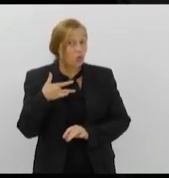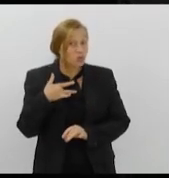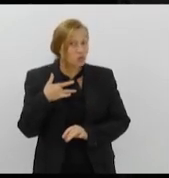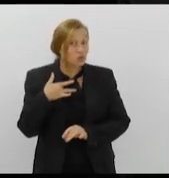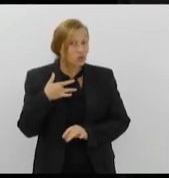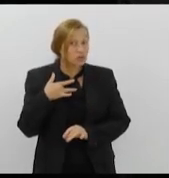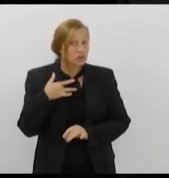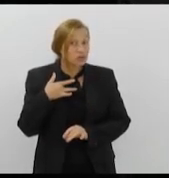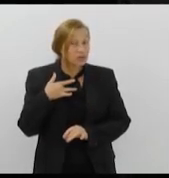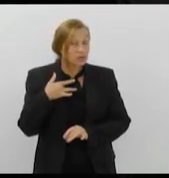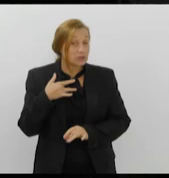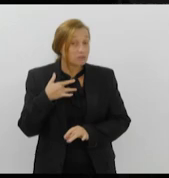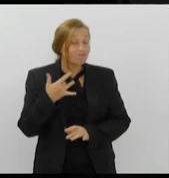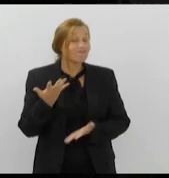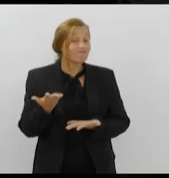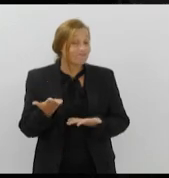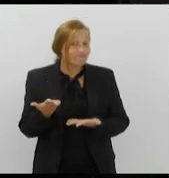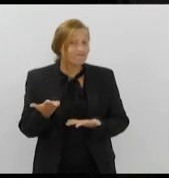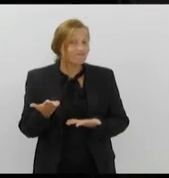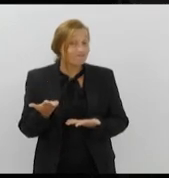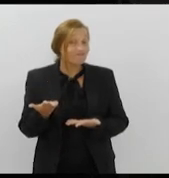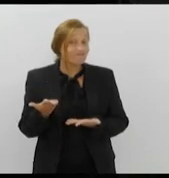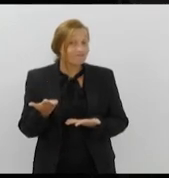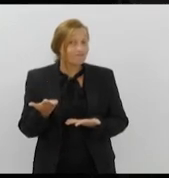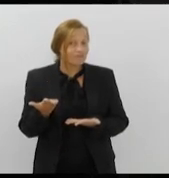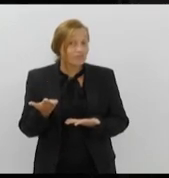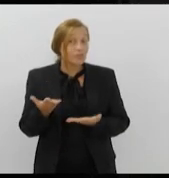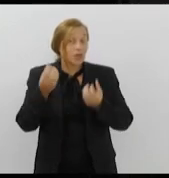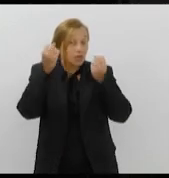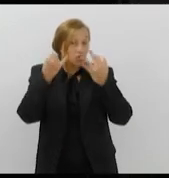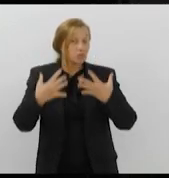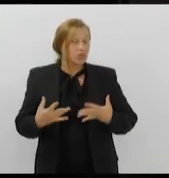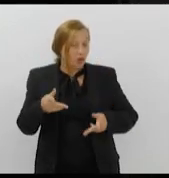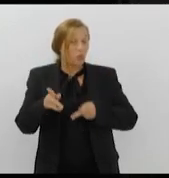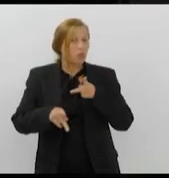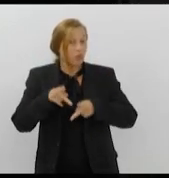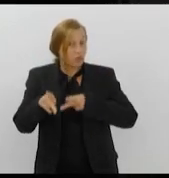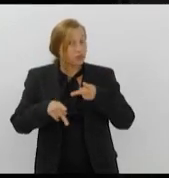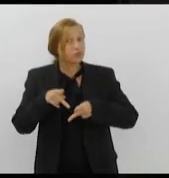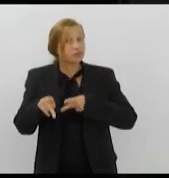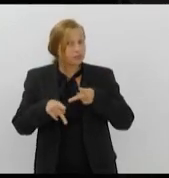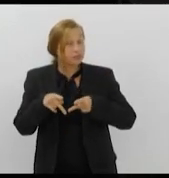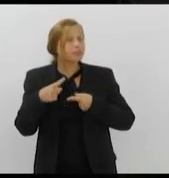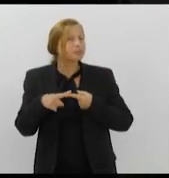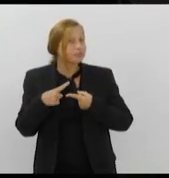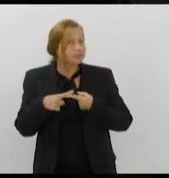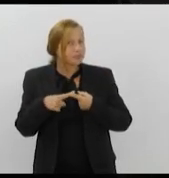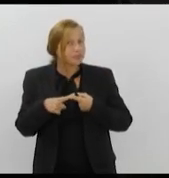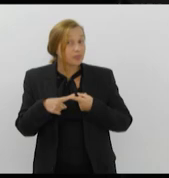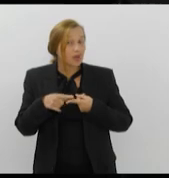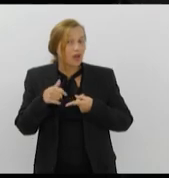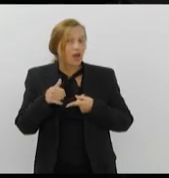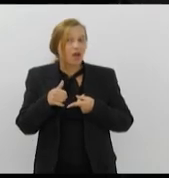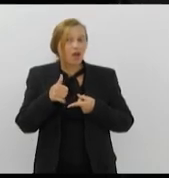ser redundante, prefeita, e esclarecer a população, porque a senhora se